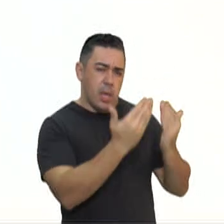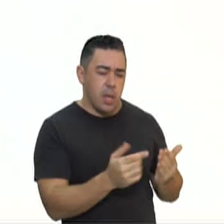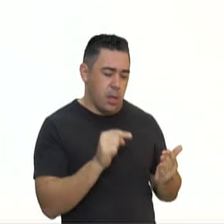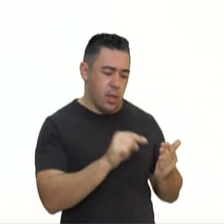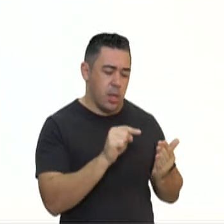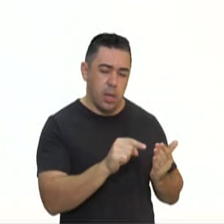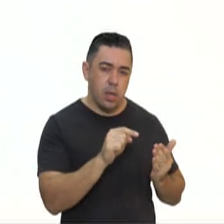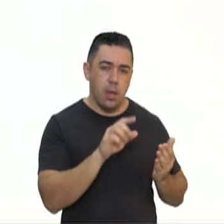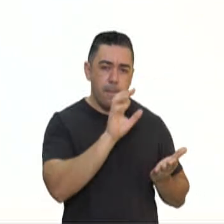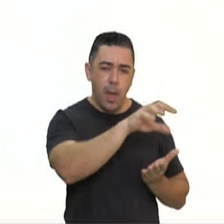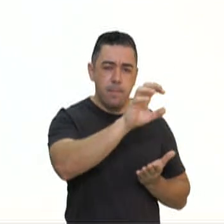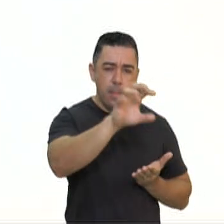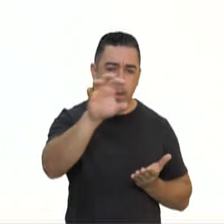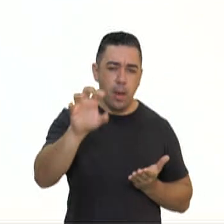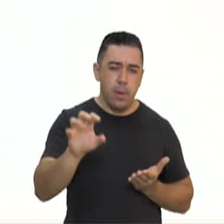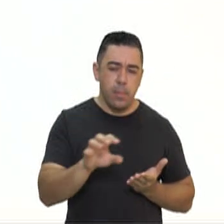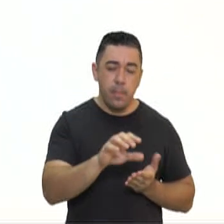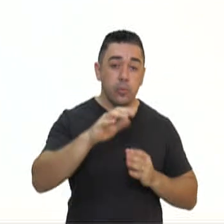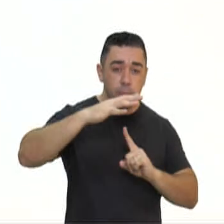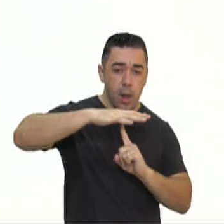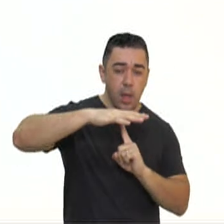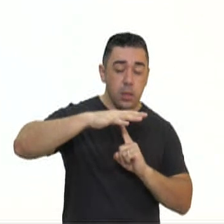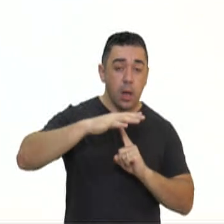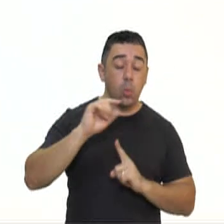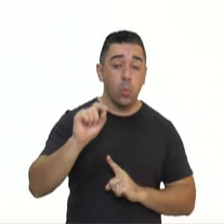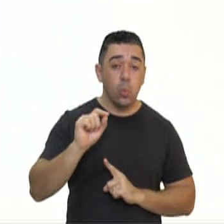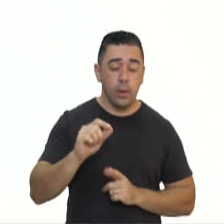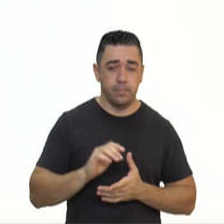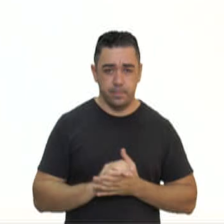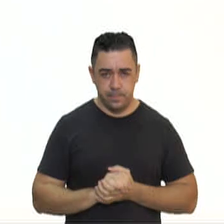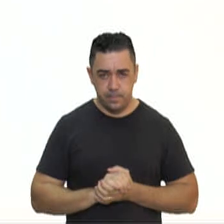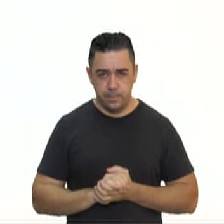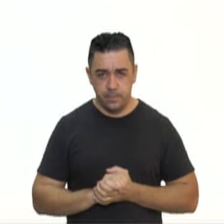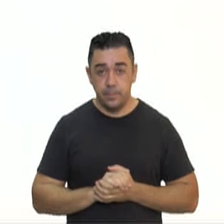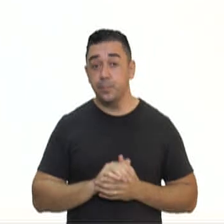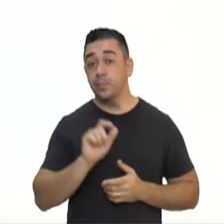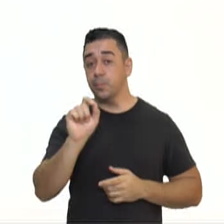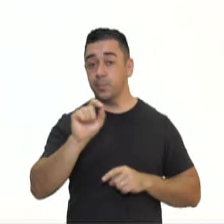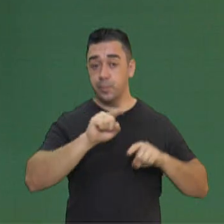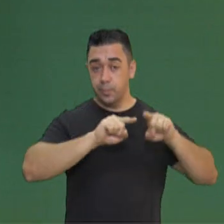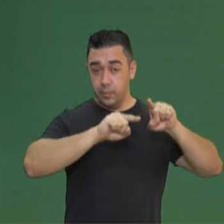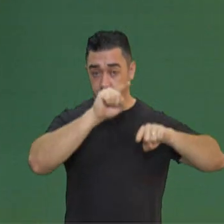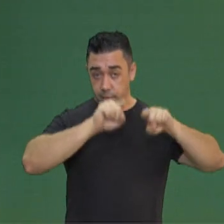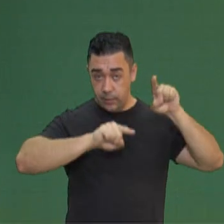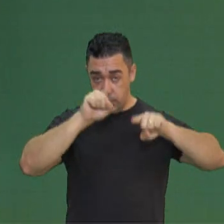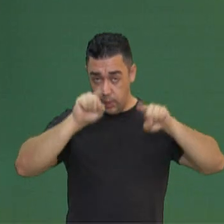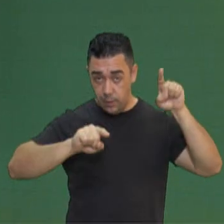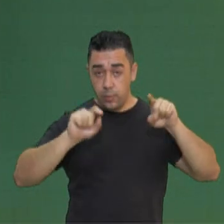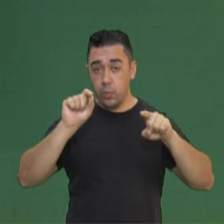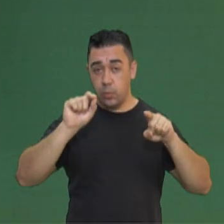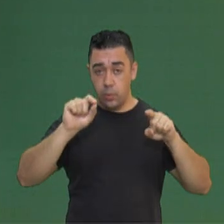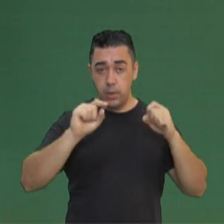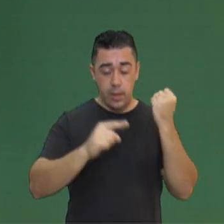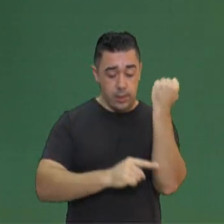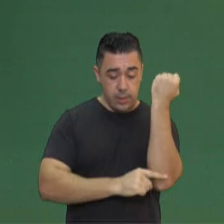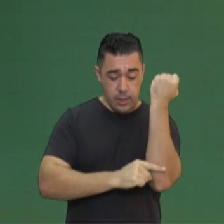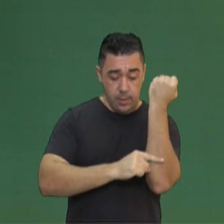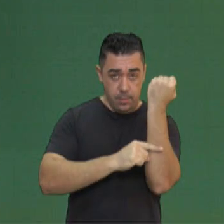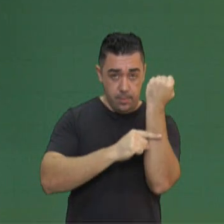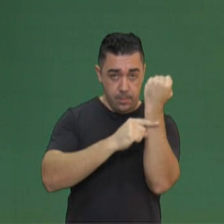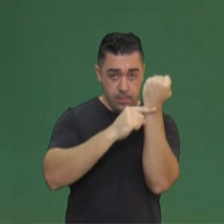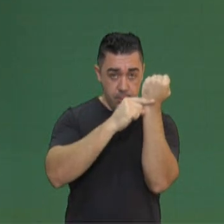que estão espalhadas pelo nosso estado? As variáveis são a temperatura do ar,